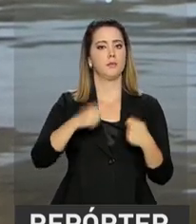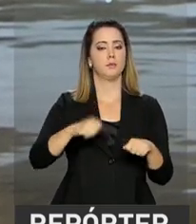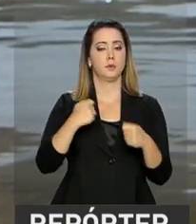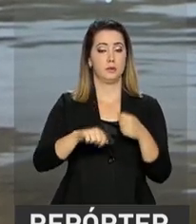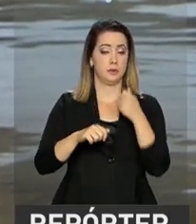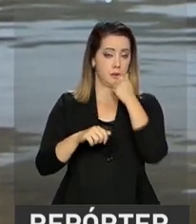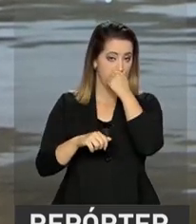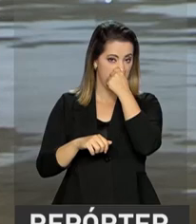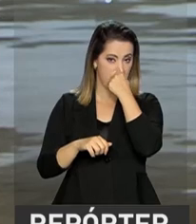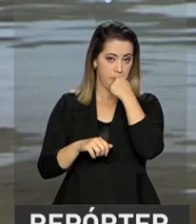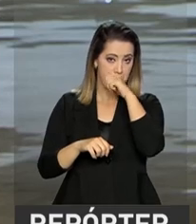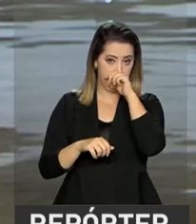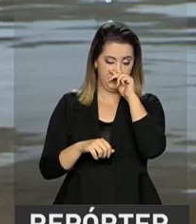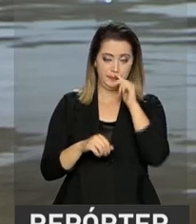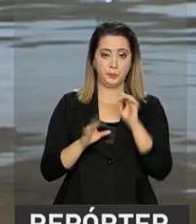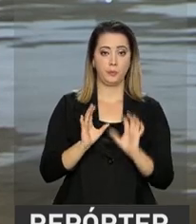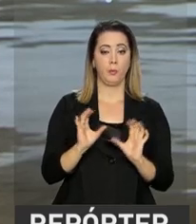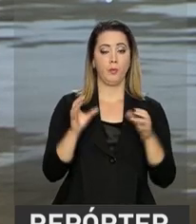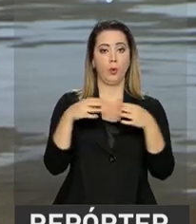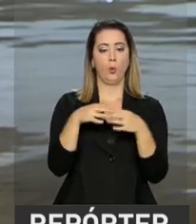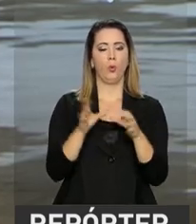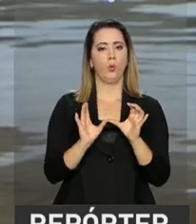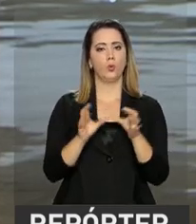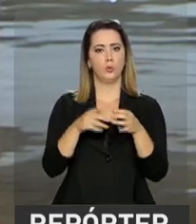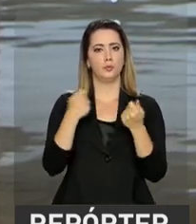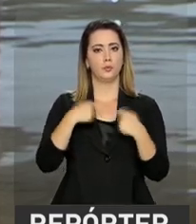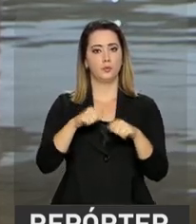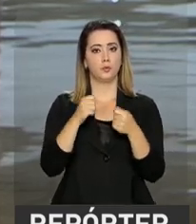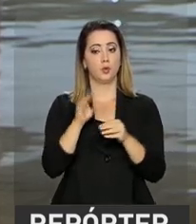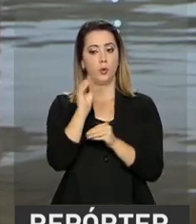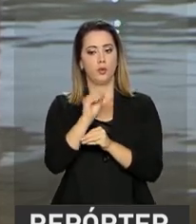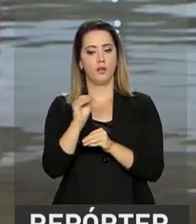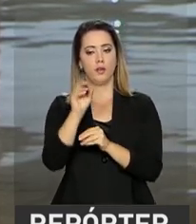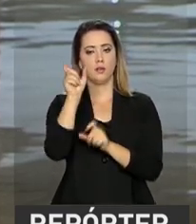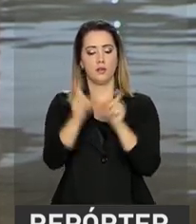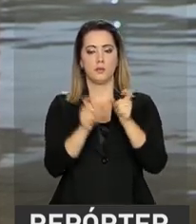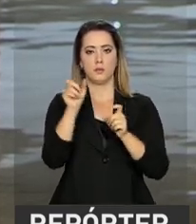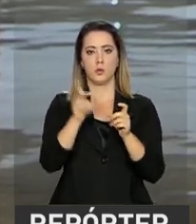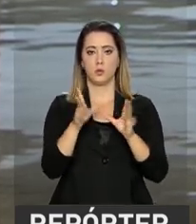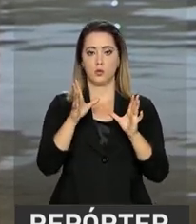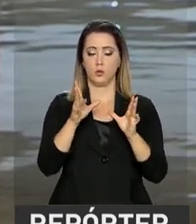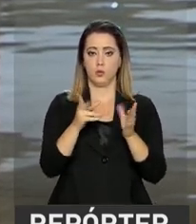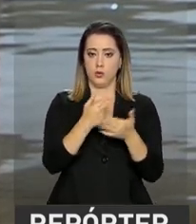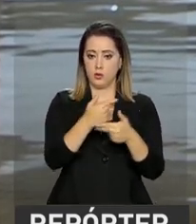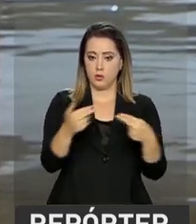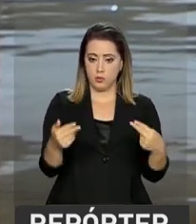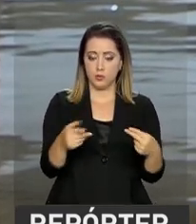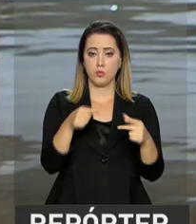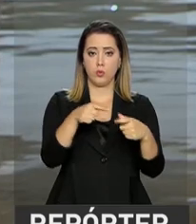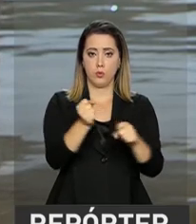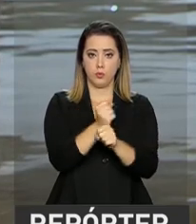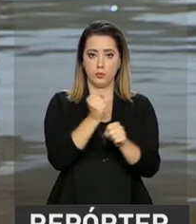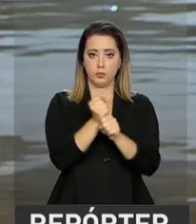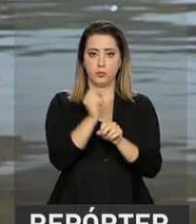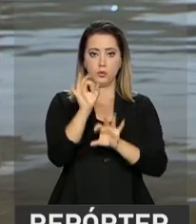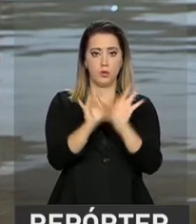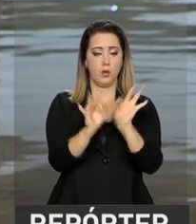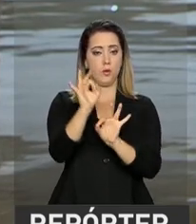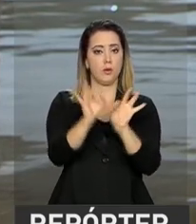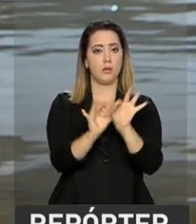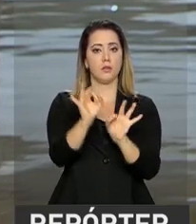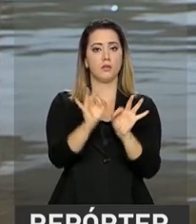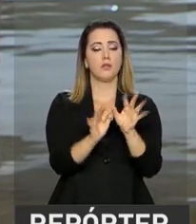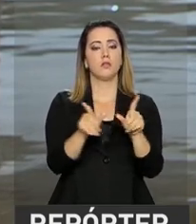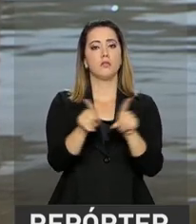da força nacional terão a tarefa de garantir a integridade das pessoas e do patrimônio ea manutenção da ordem pública nos